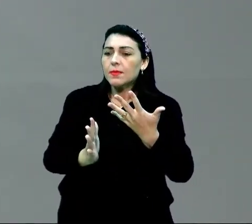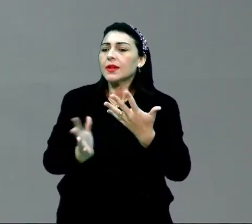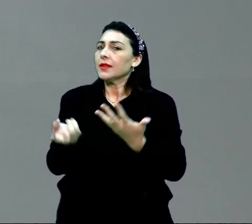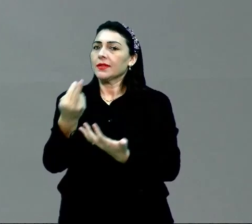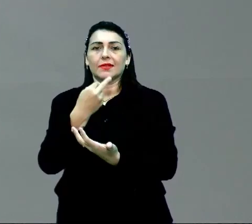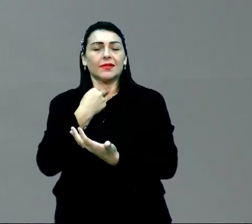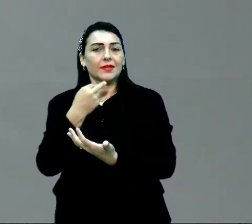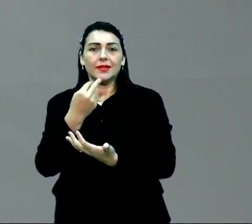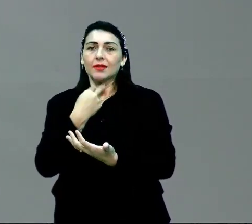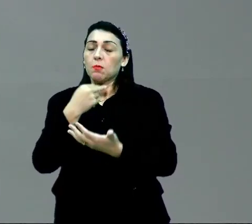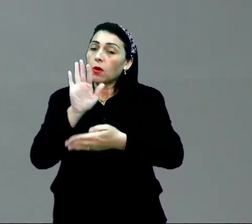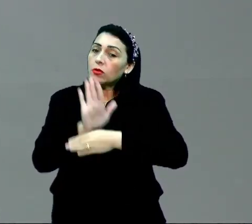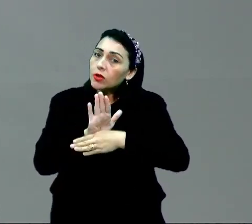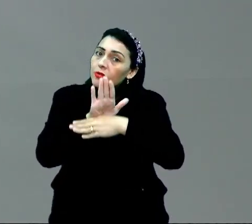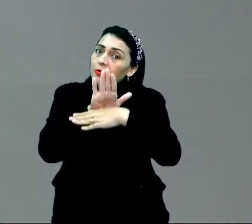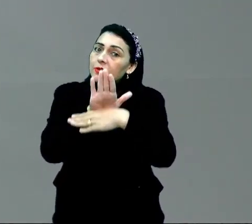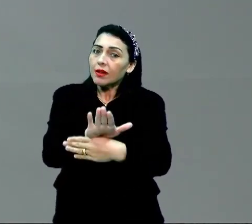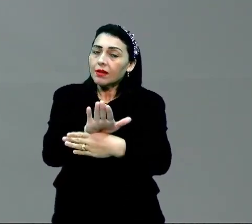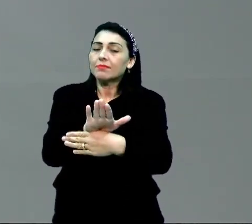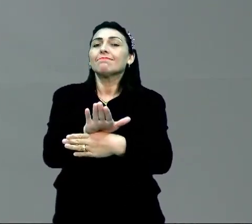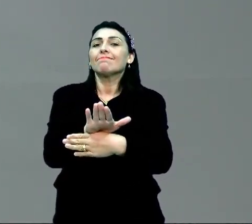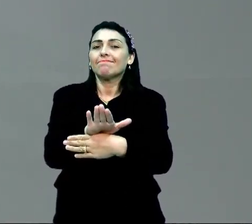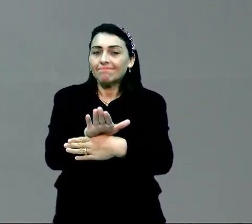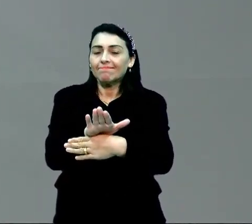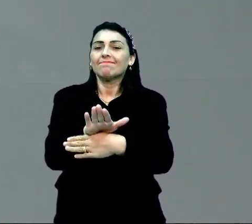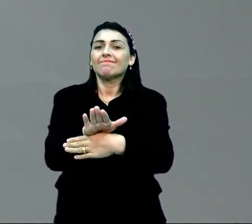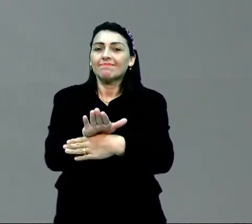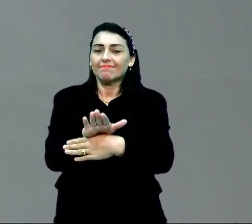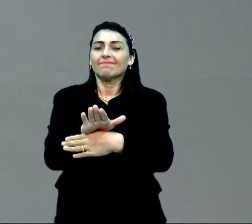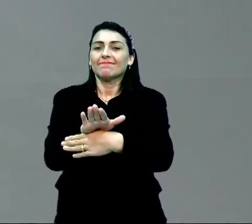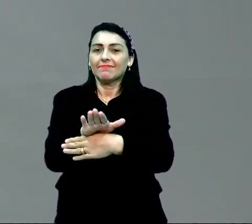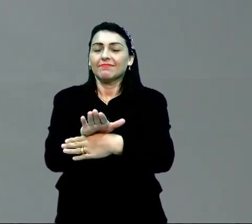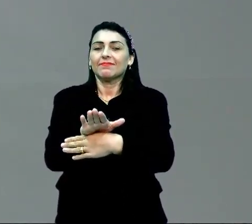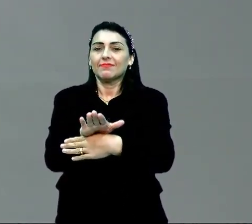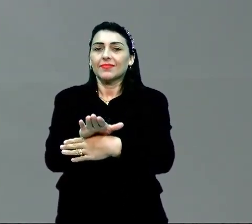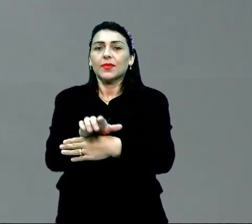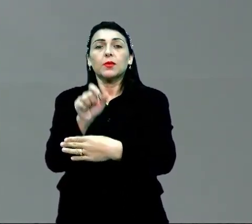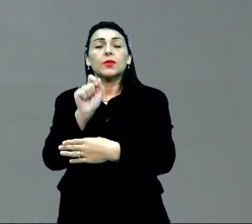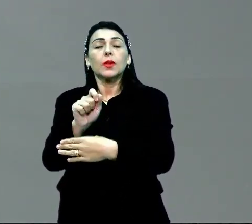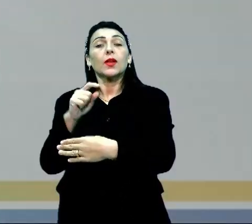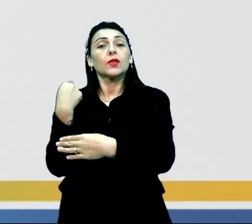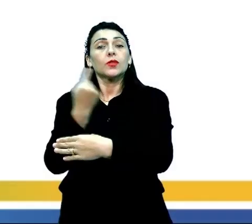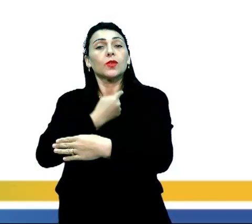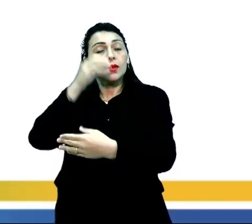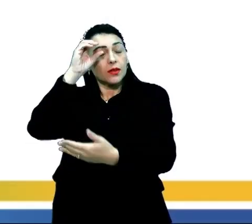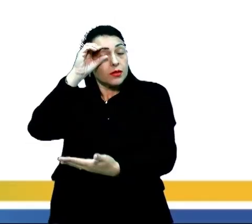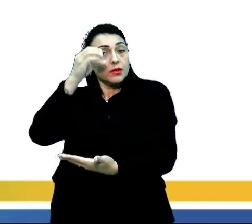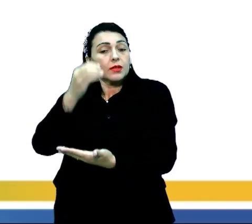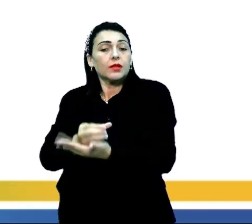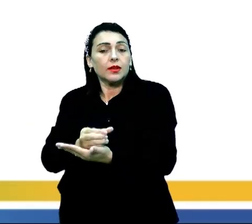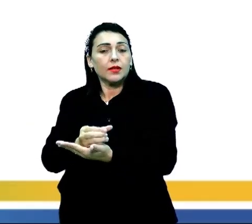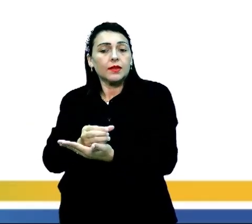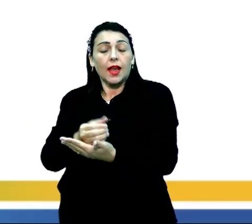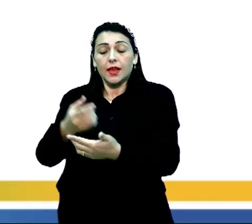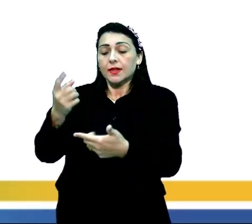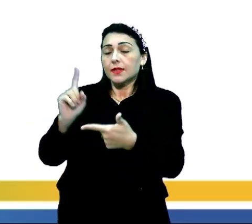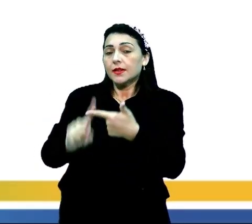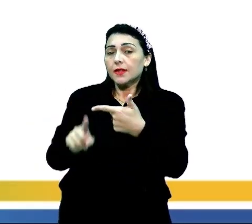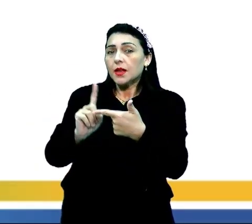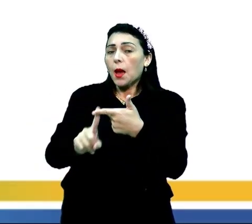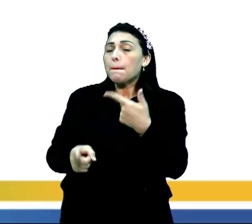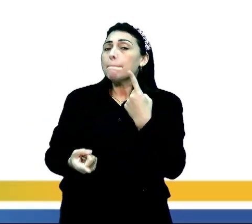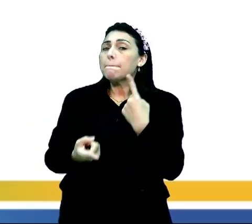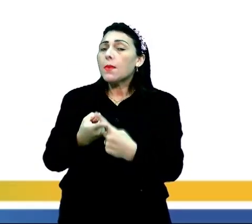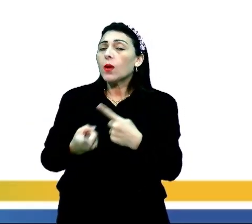não podem contribuir. Então, essa seria uma das nossas teses. A segunda,